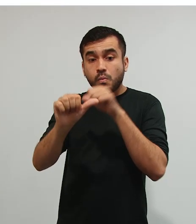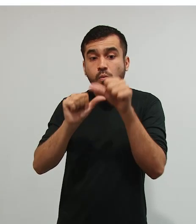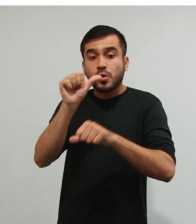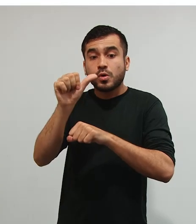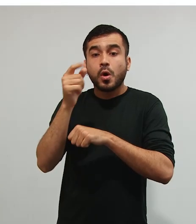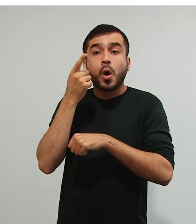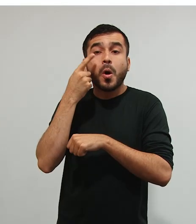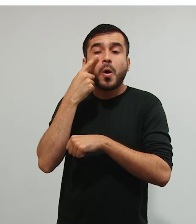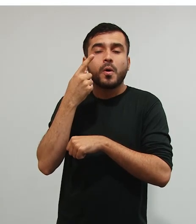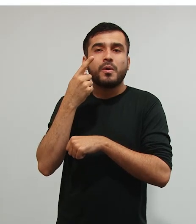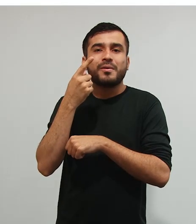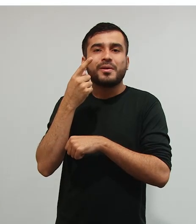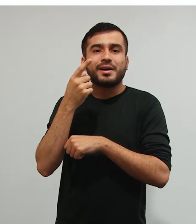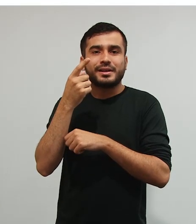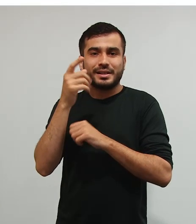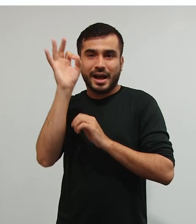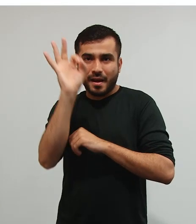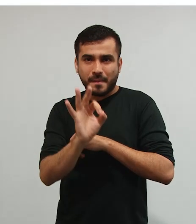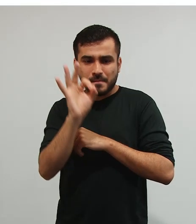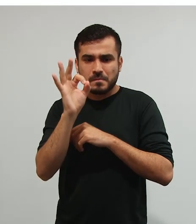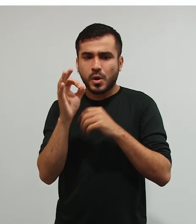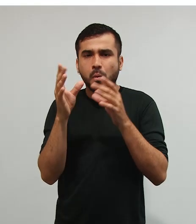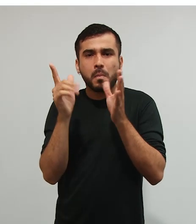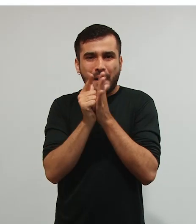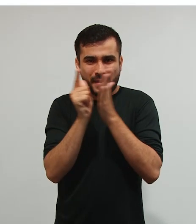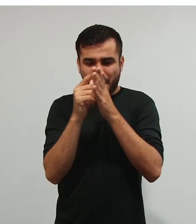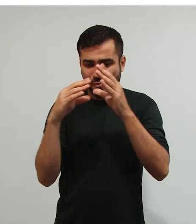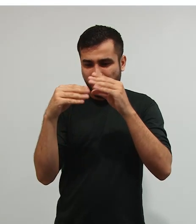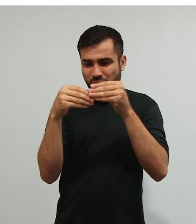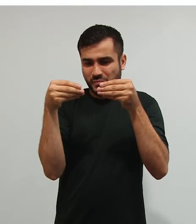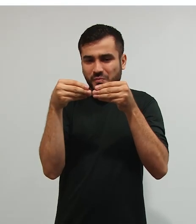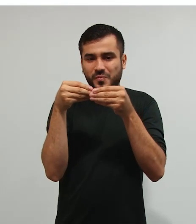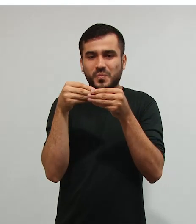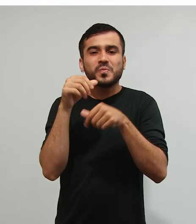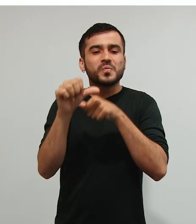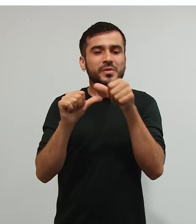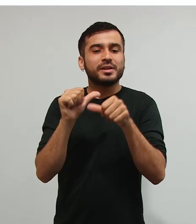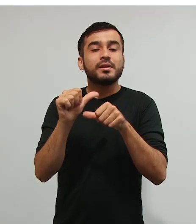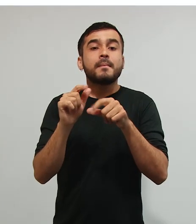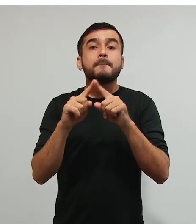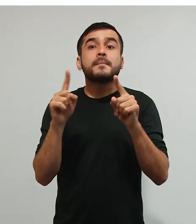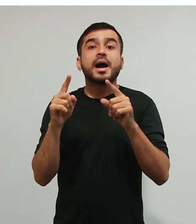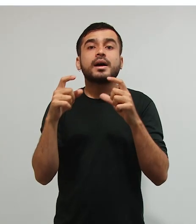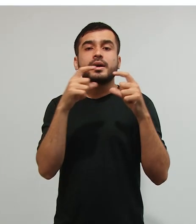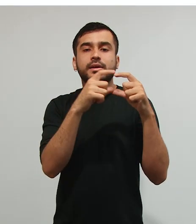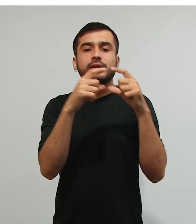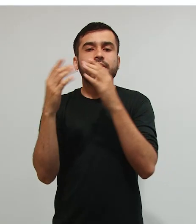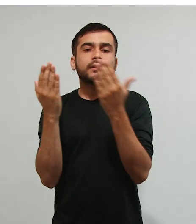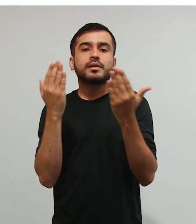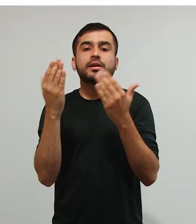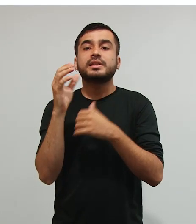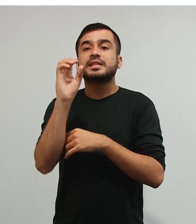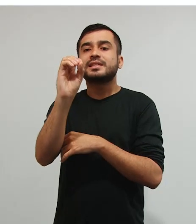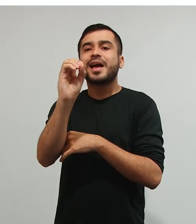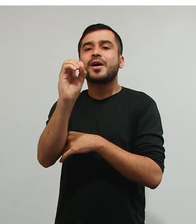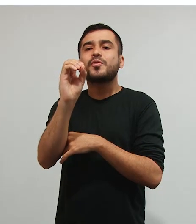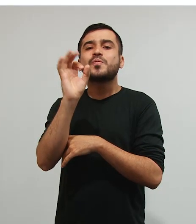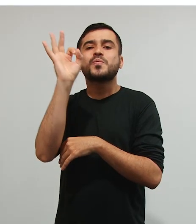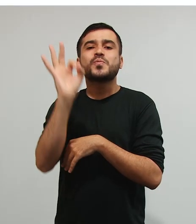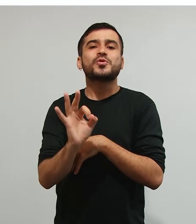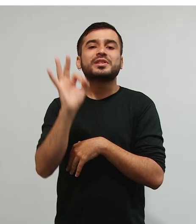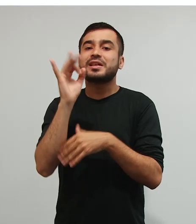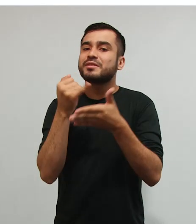Mudou só ali a embalagem, né? Ele passou a ter 0% de